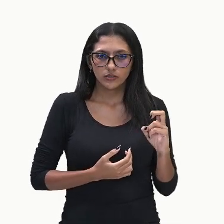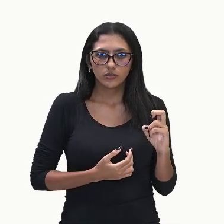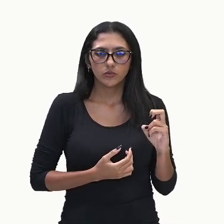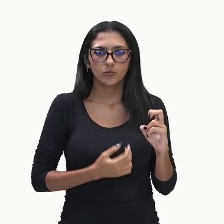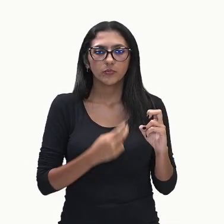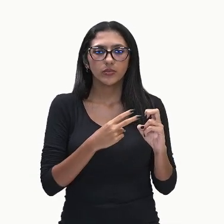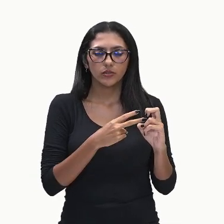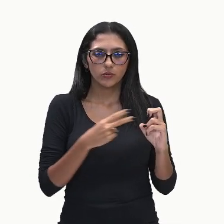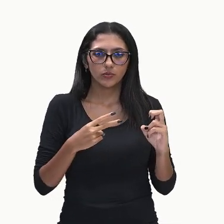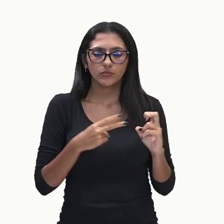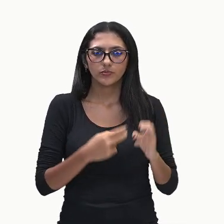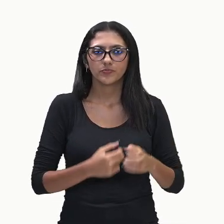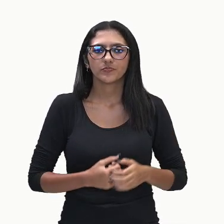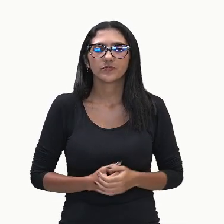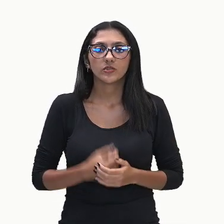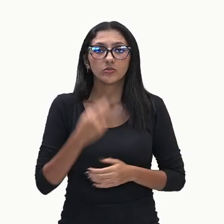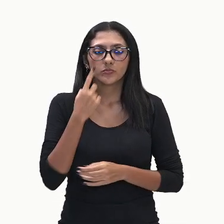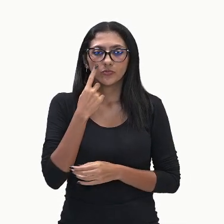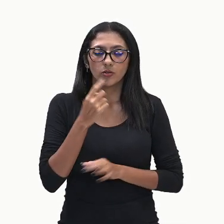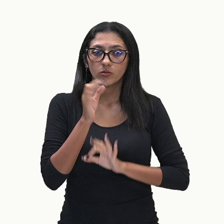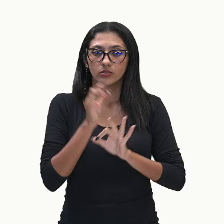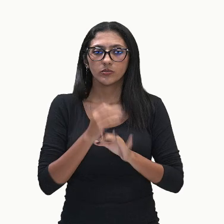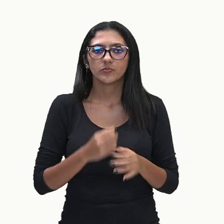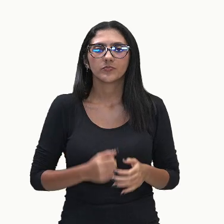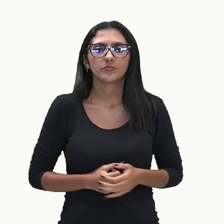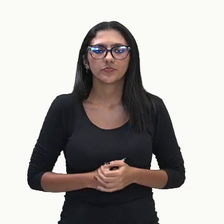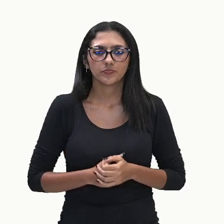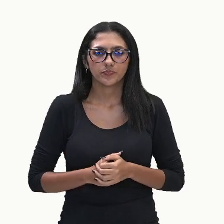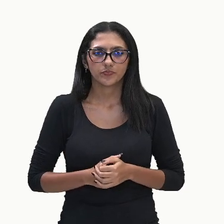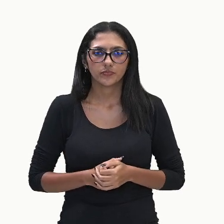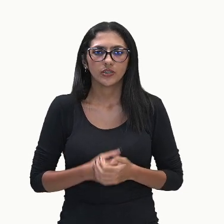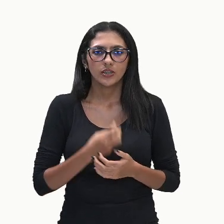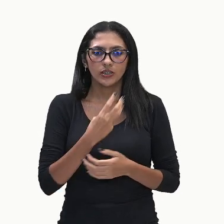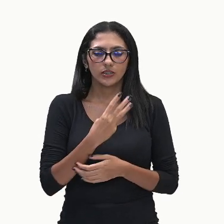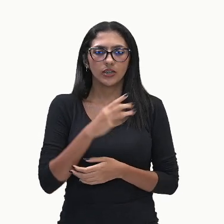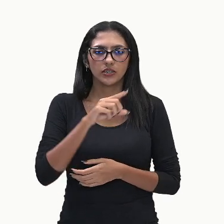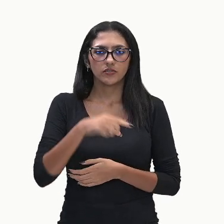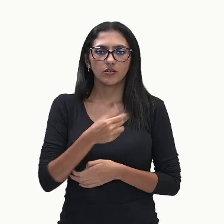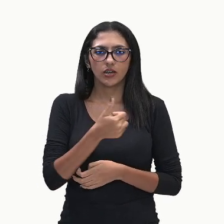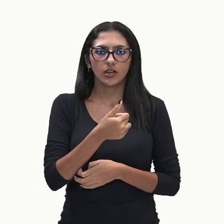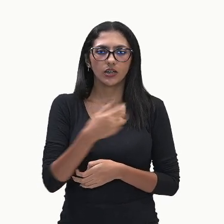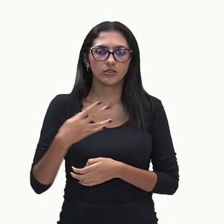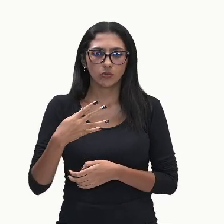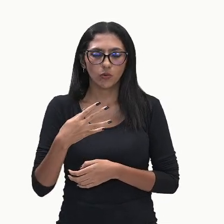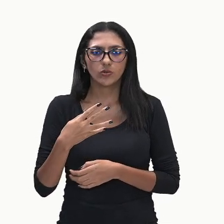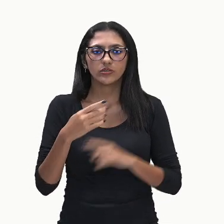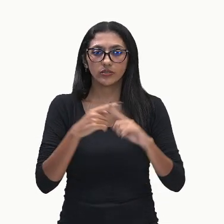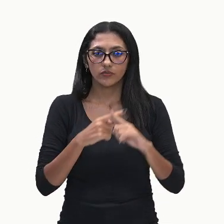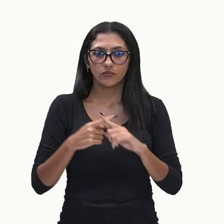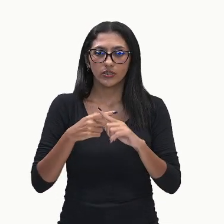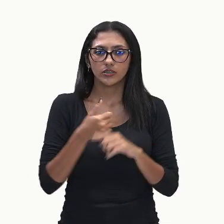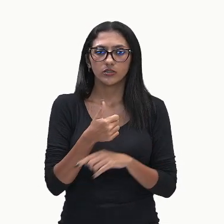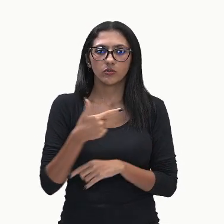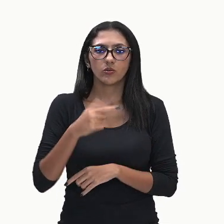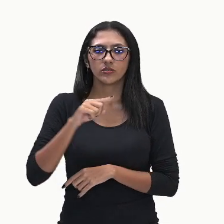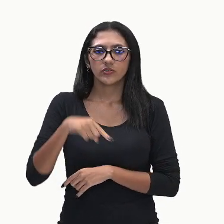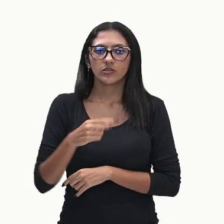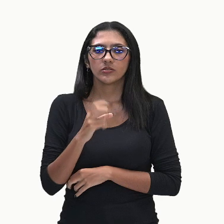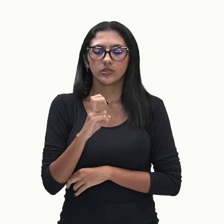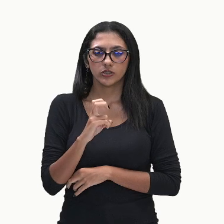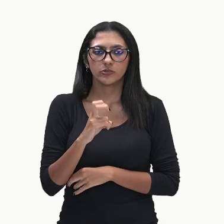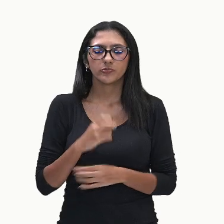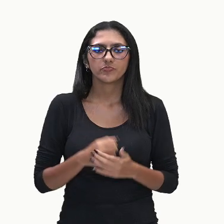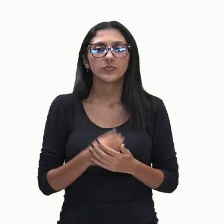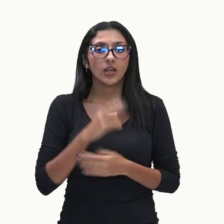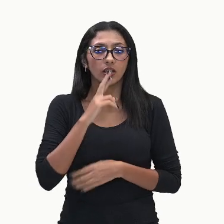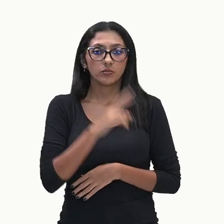785, que é igual a... Ao resolver esse produto, a gente tem o resultado igual a